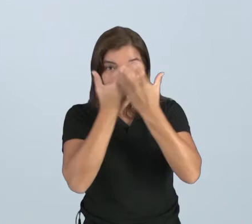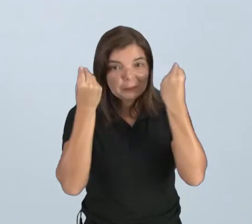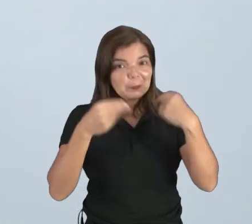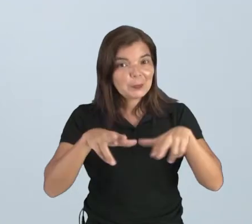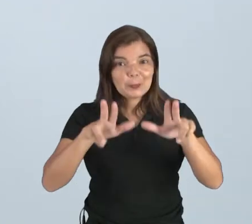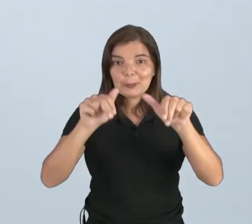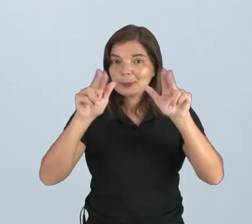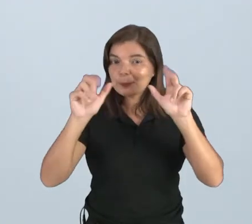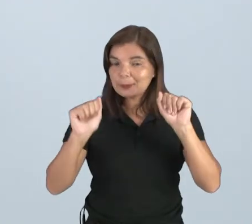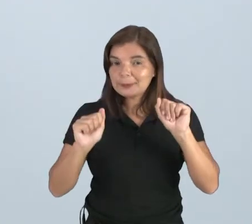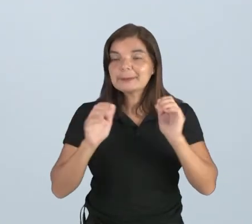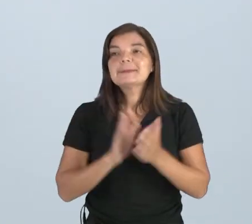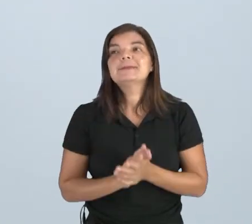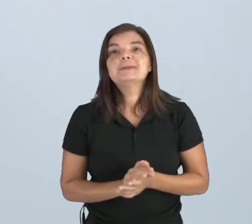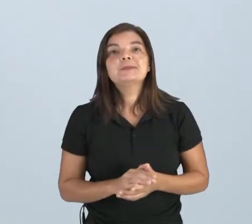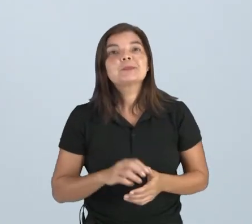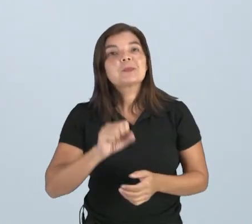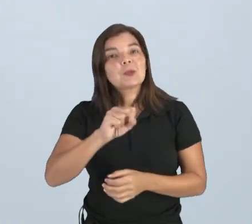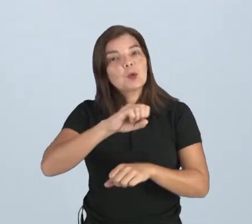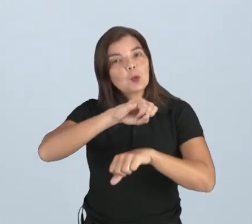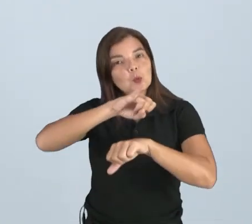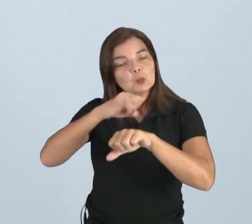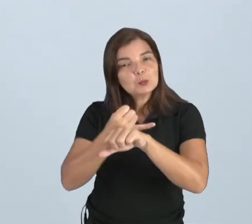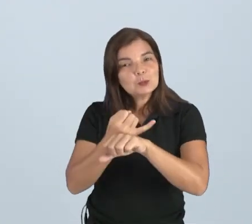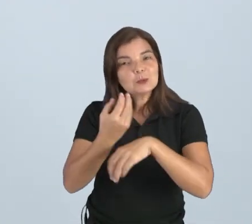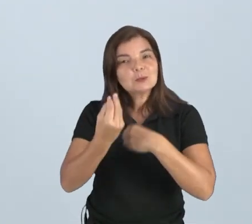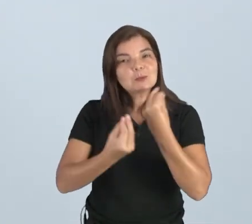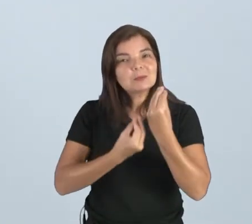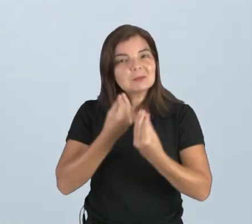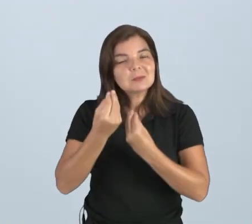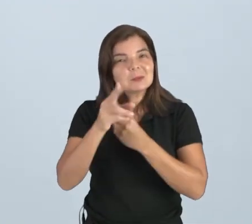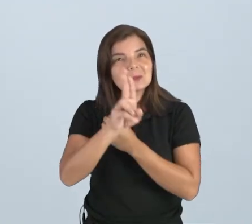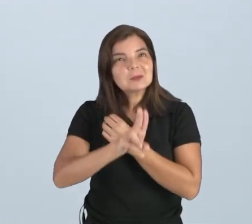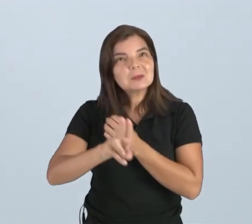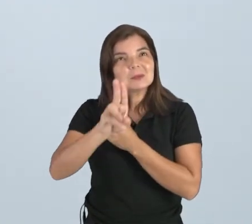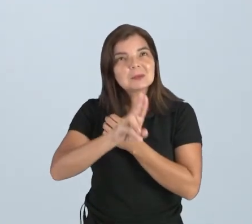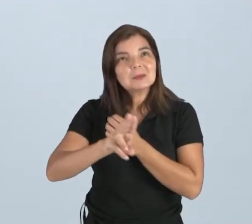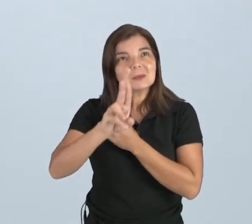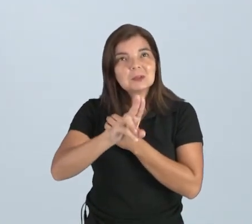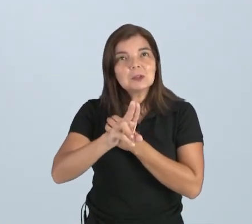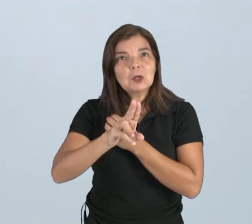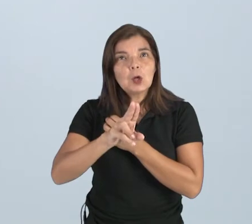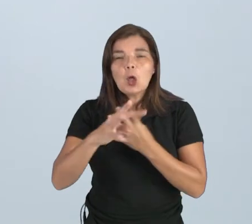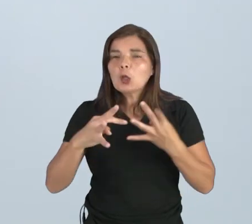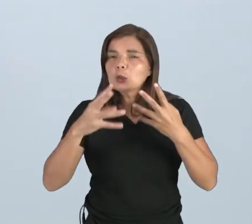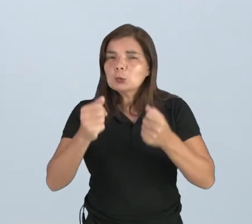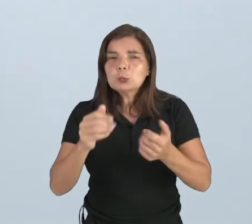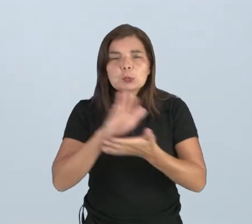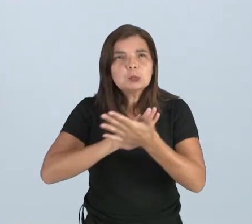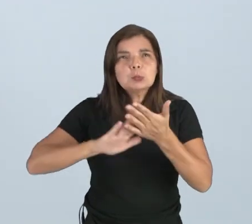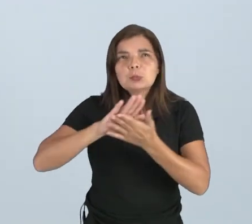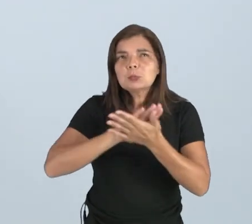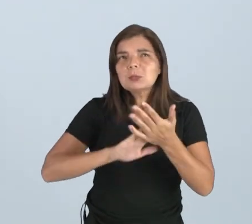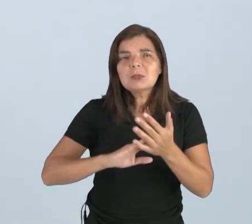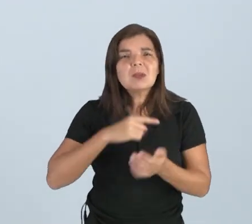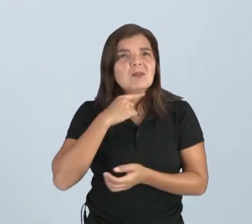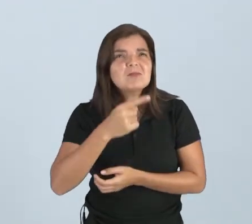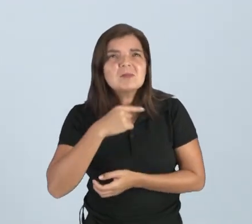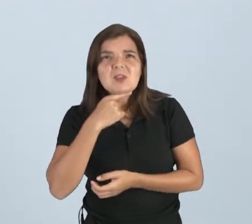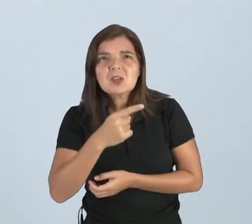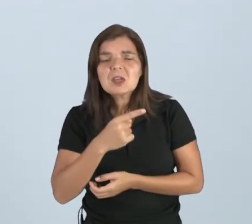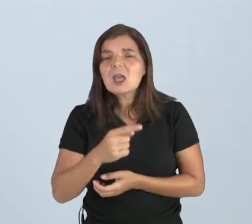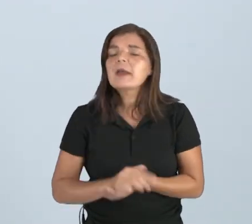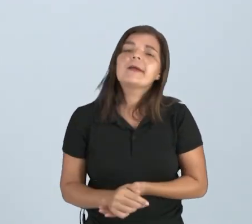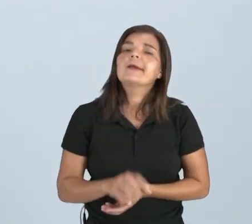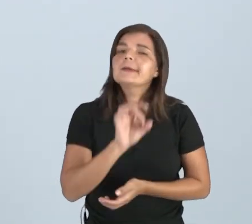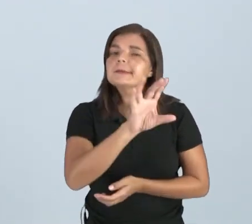esquecida. Seguido, sujeito como utilizando as partículas tudo, nada, ninguém, nenhum e cada um. Neste